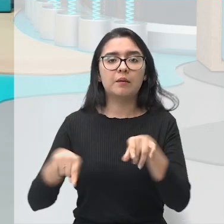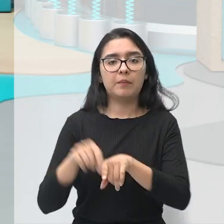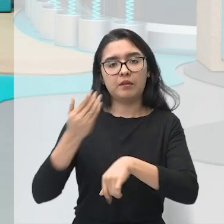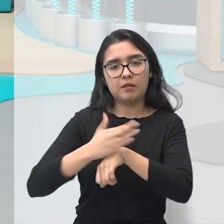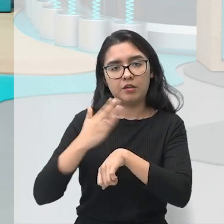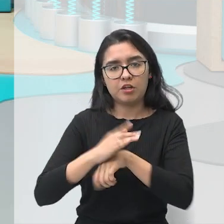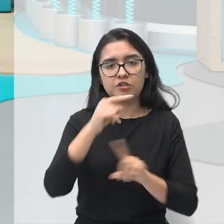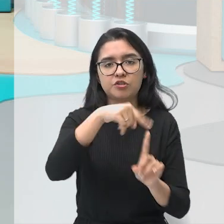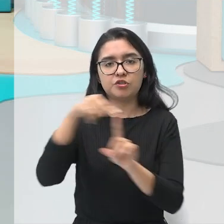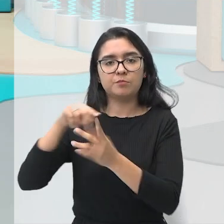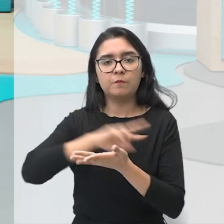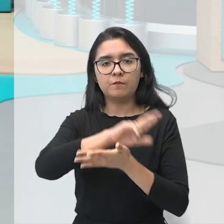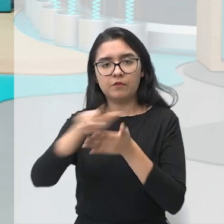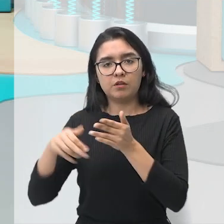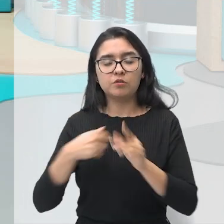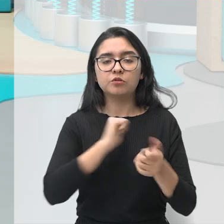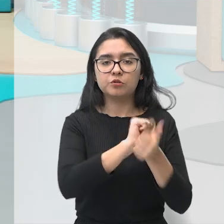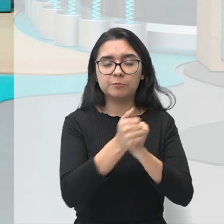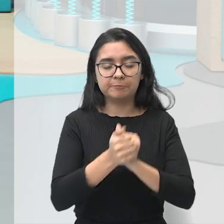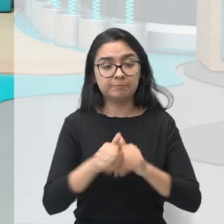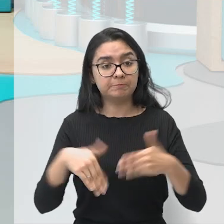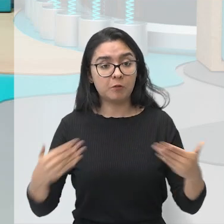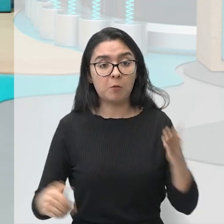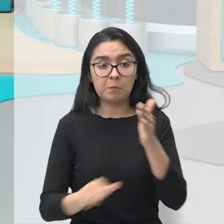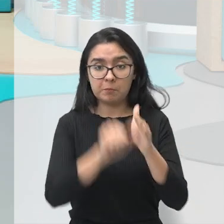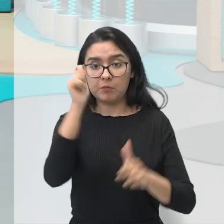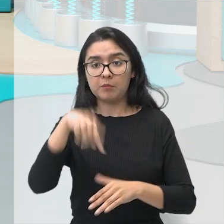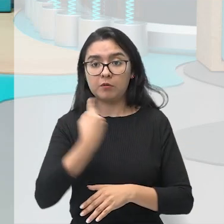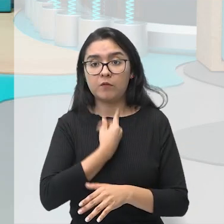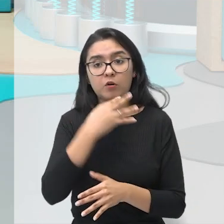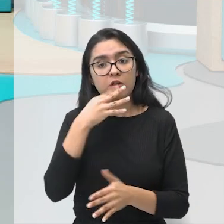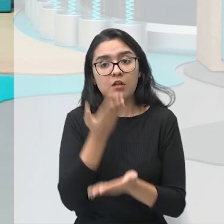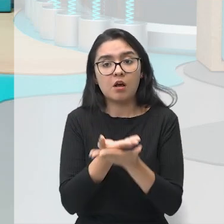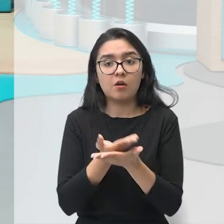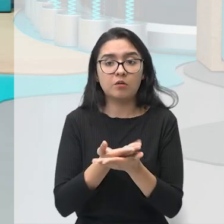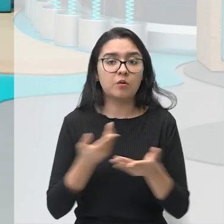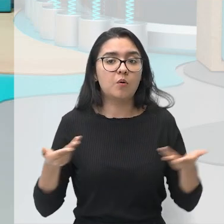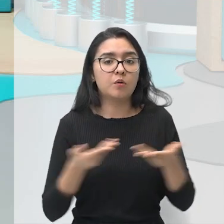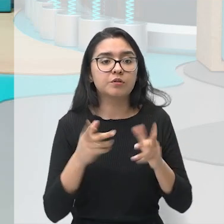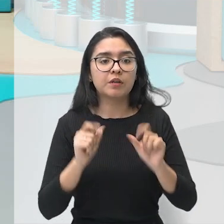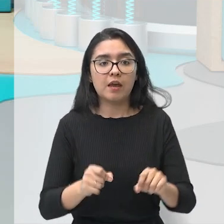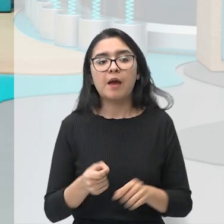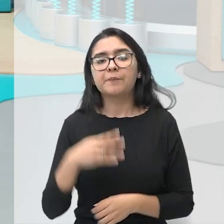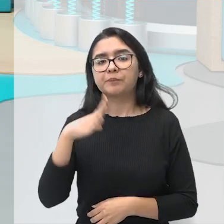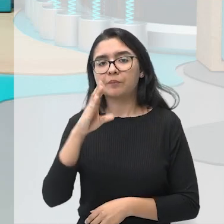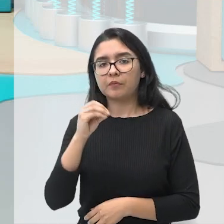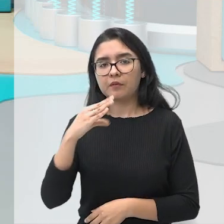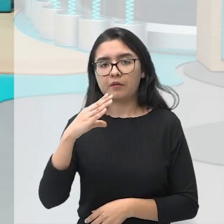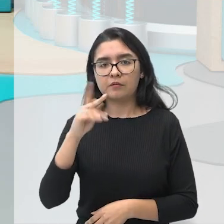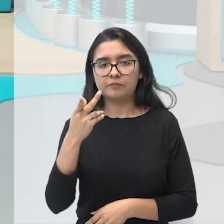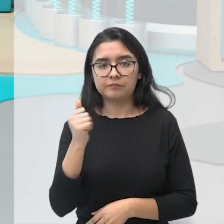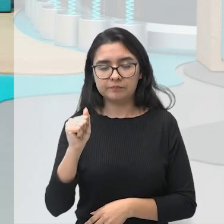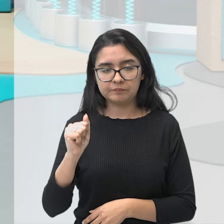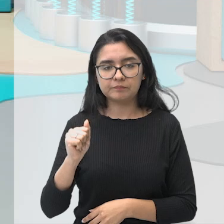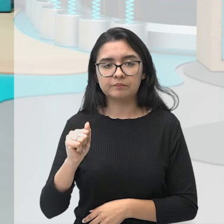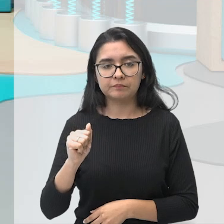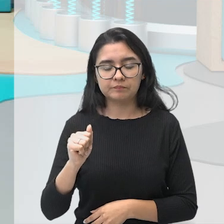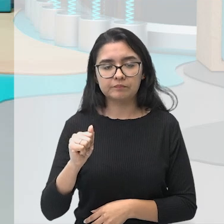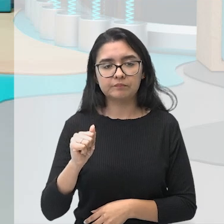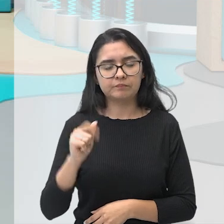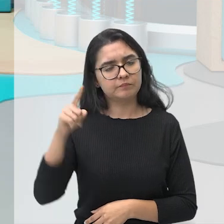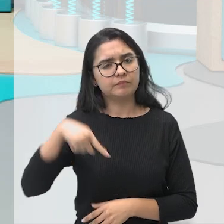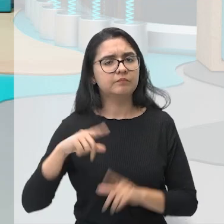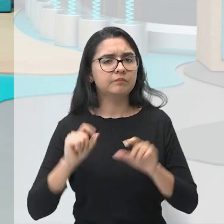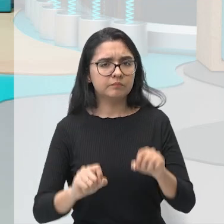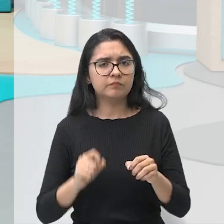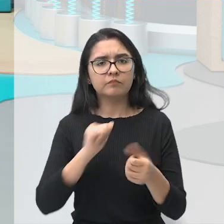esses esportes, ok? E o primeiro que nós vamos conhecer na aula de hoje é a bocha. Olha só. A bocha,